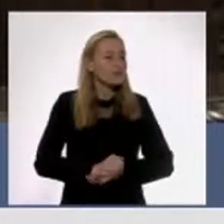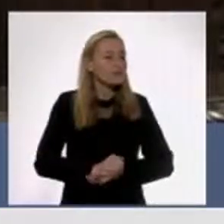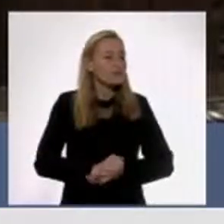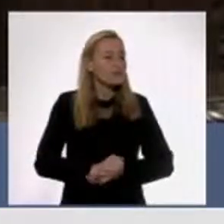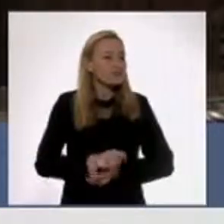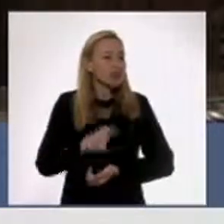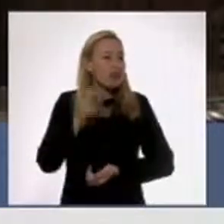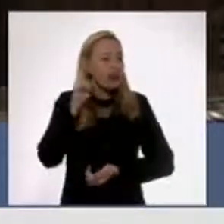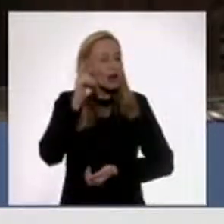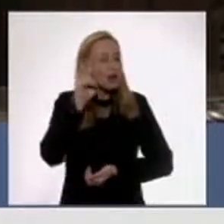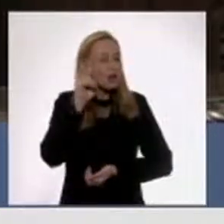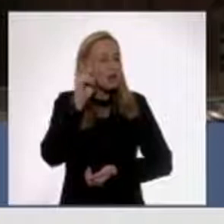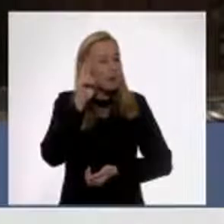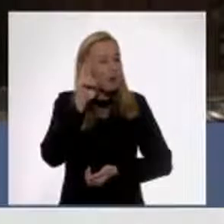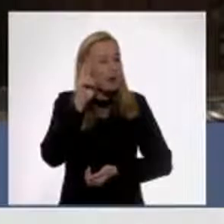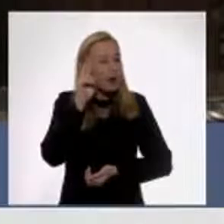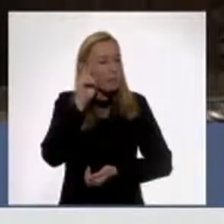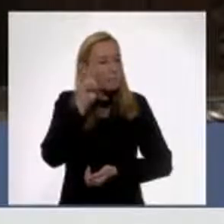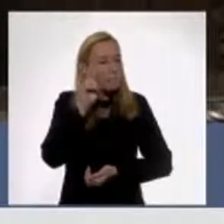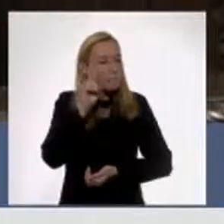um episódio